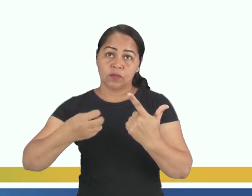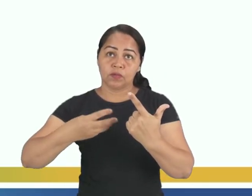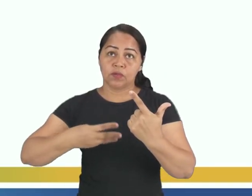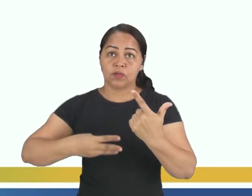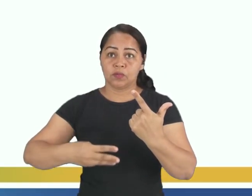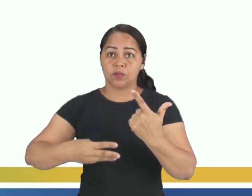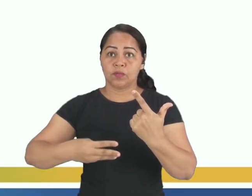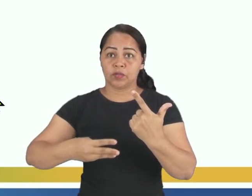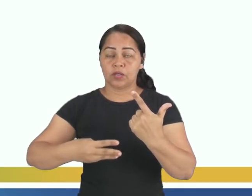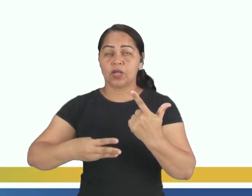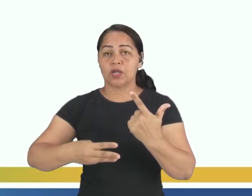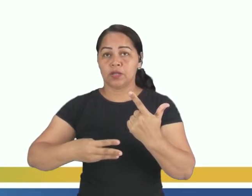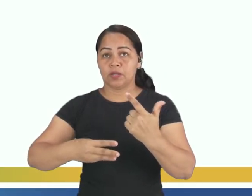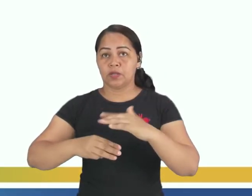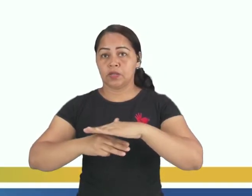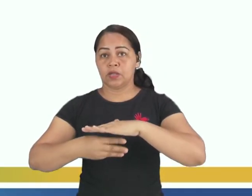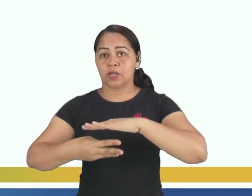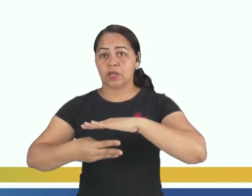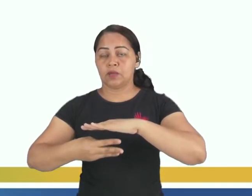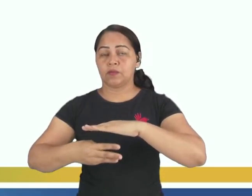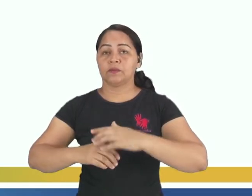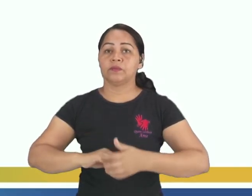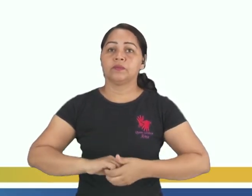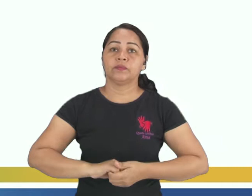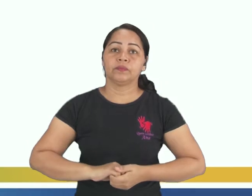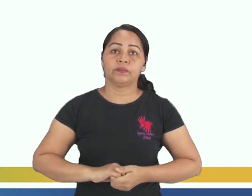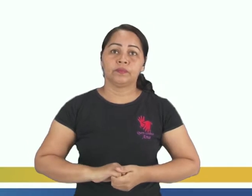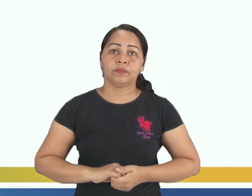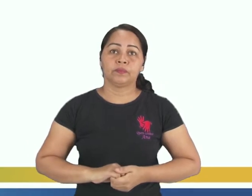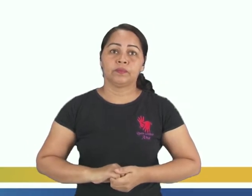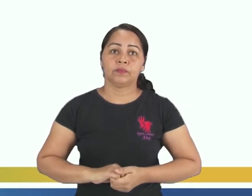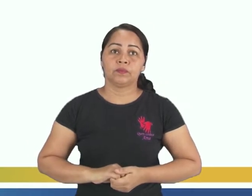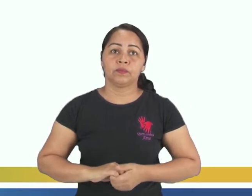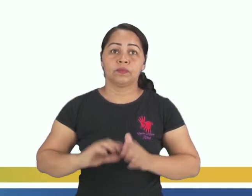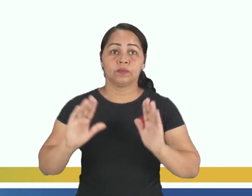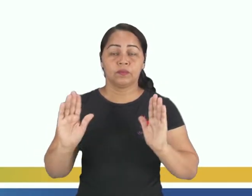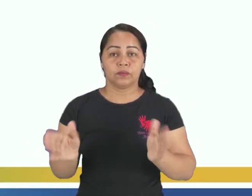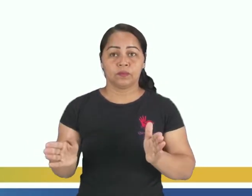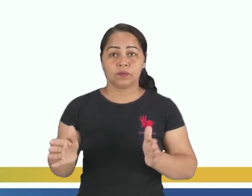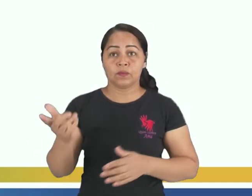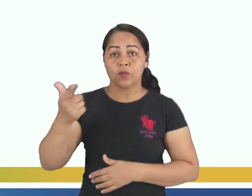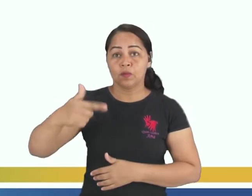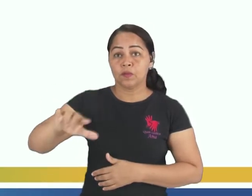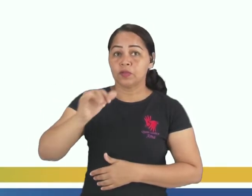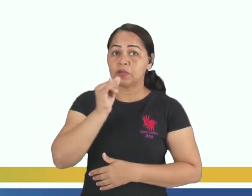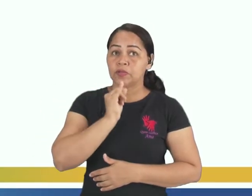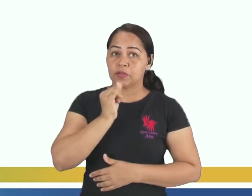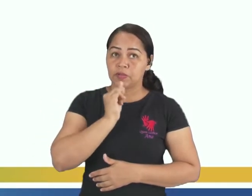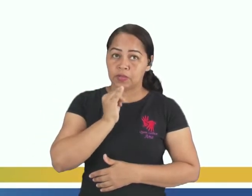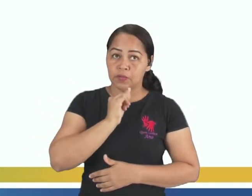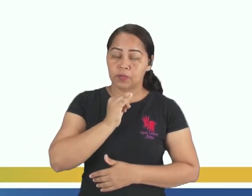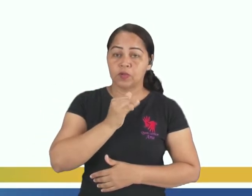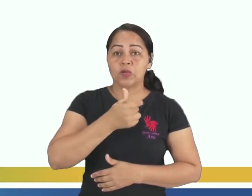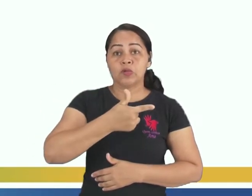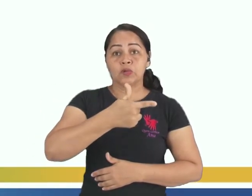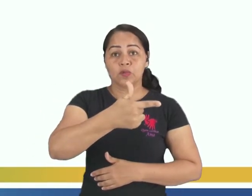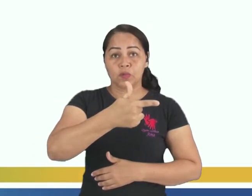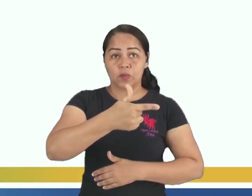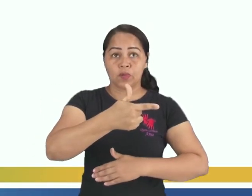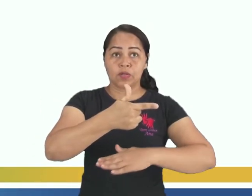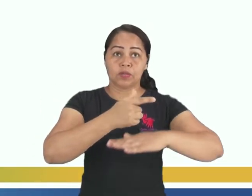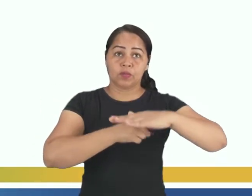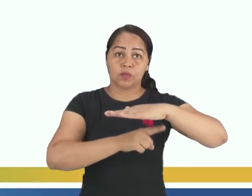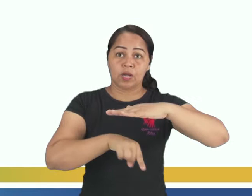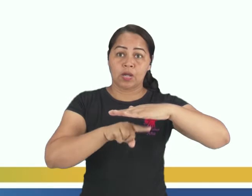posso cancelar o índice com o expoente e sobra o 3. No terceiro caso, nós temos 2 sobre a raiz quadrada de